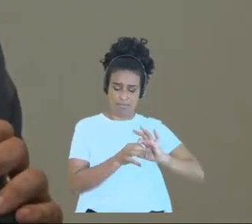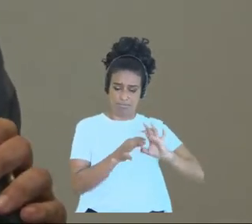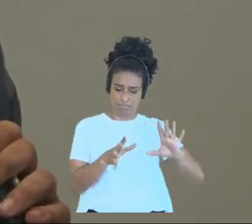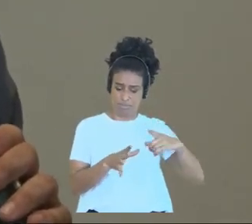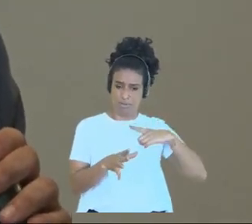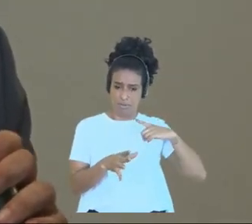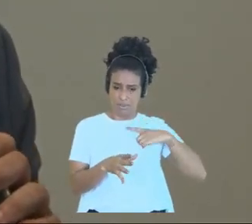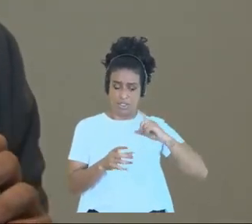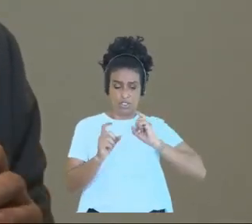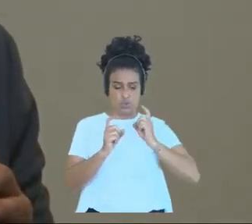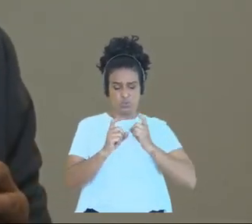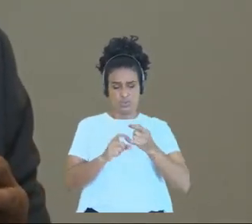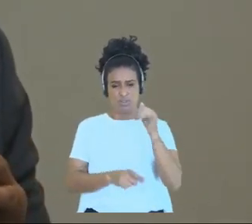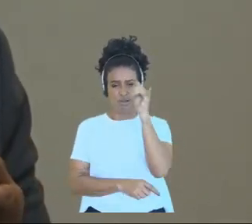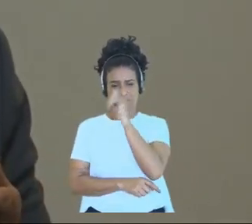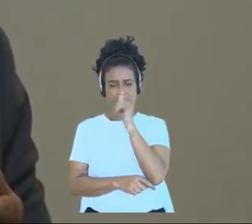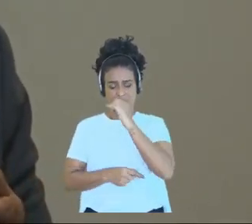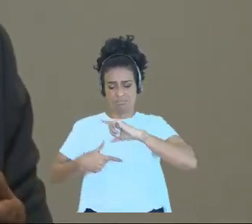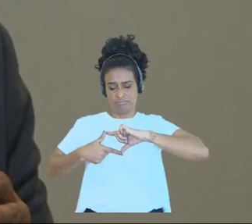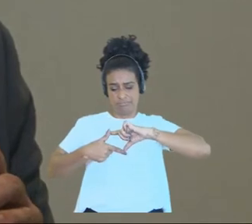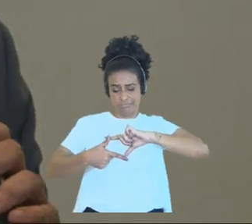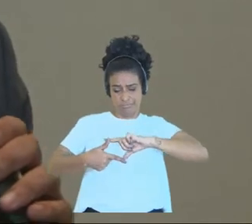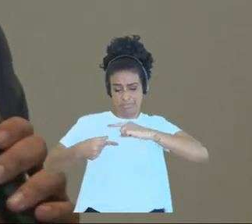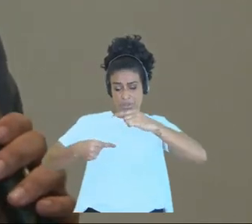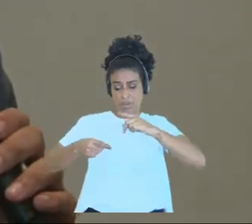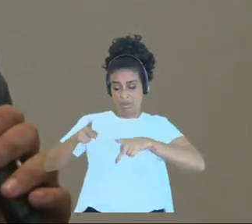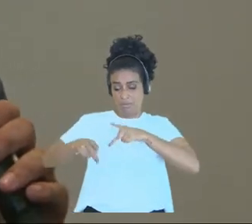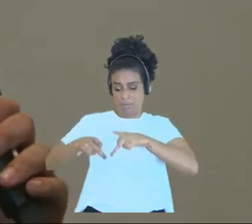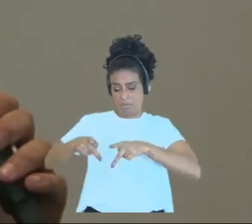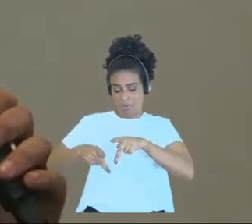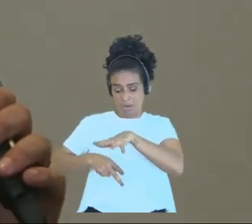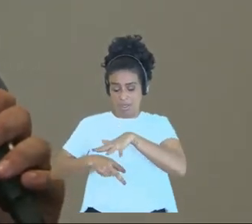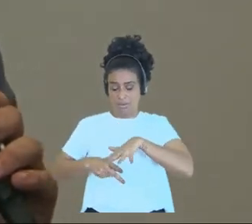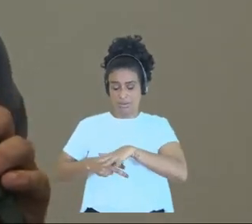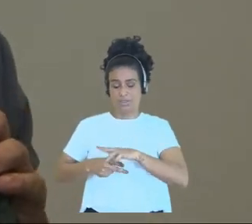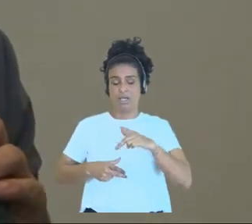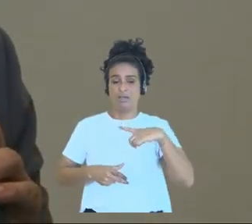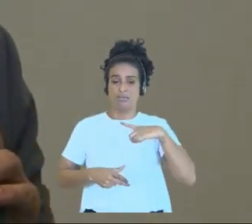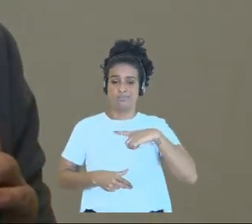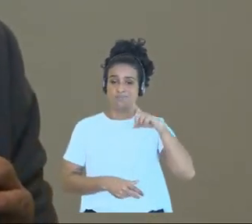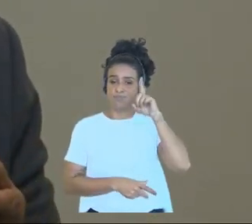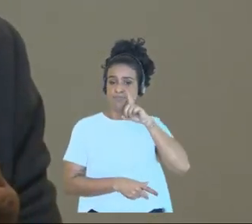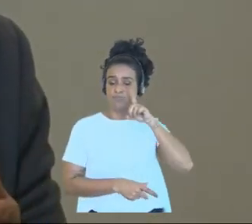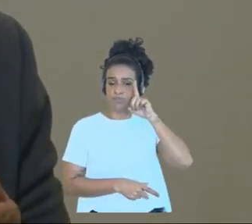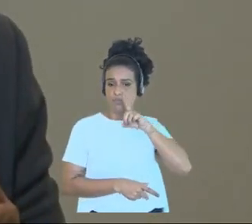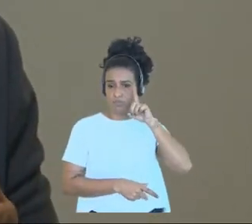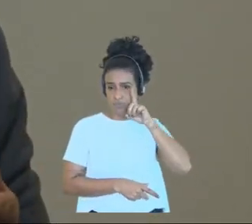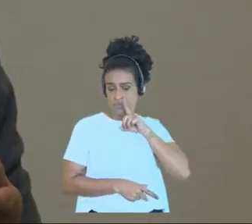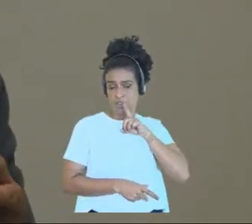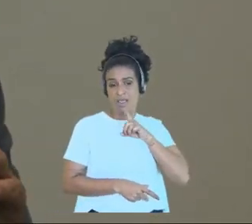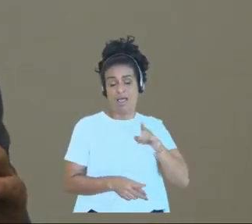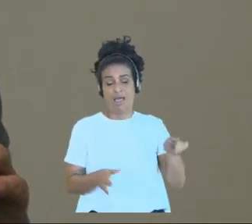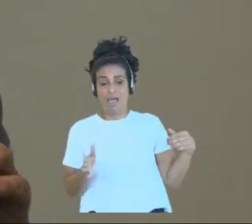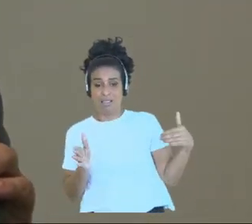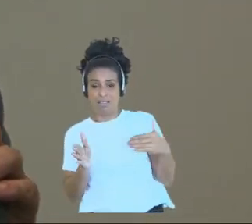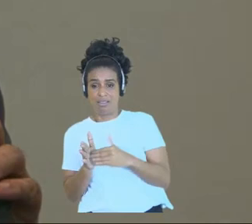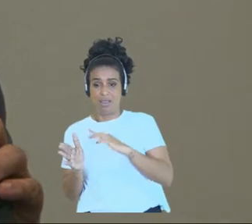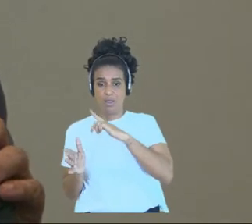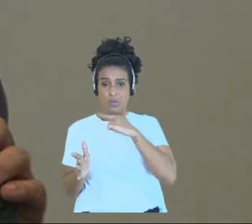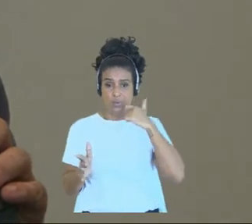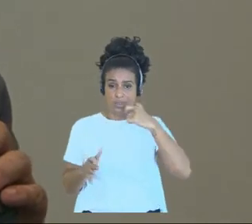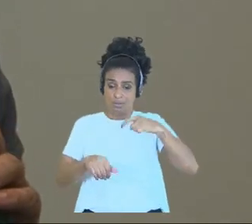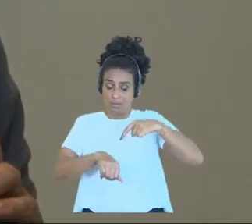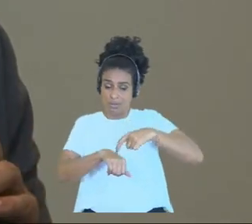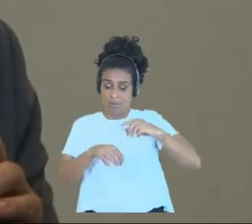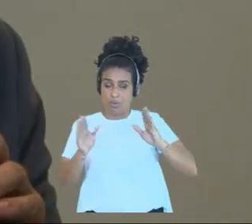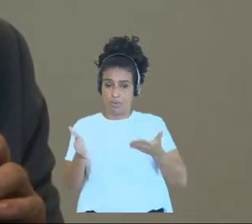em discussões antigas, do populismo jacksoniano dos Estados Unidos até a Hungria dos dias de hoje, é um modelo